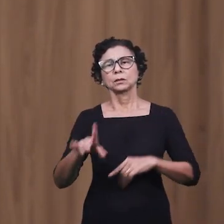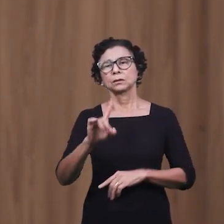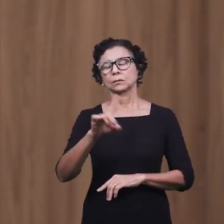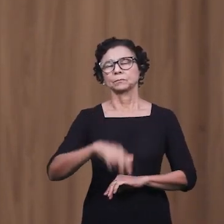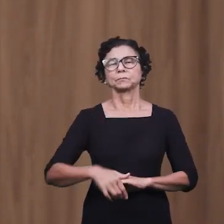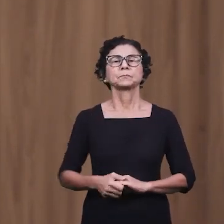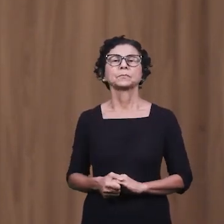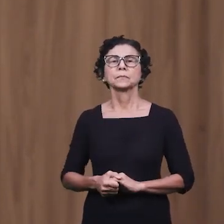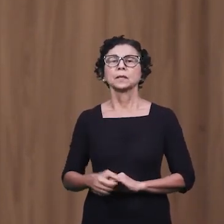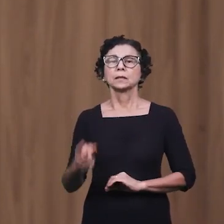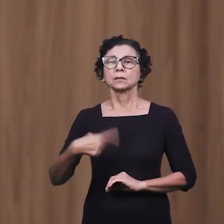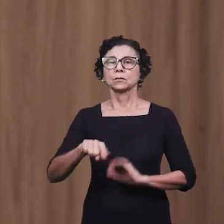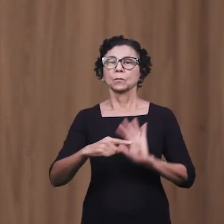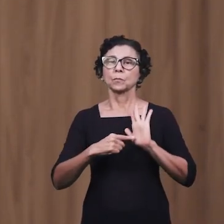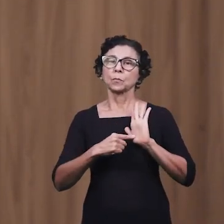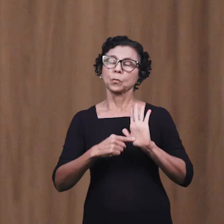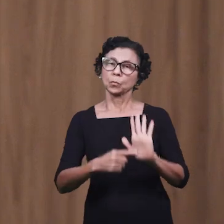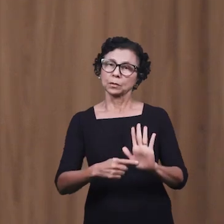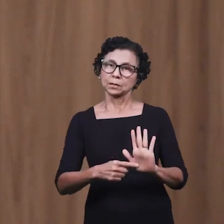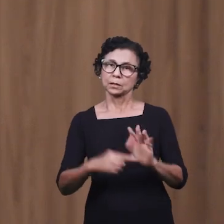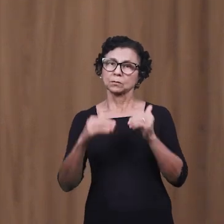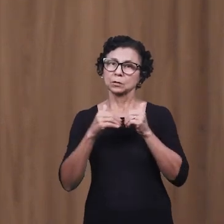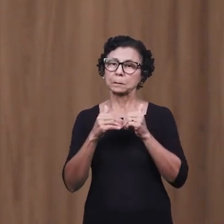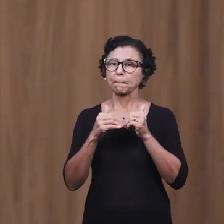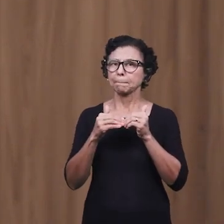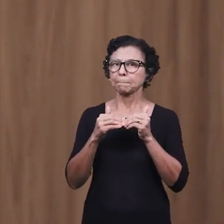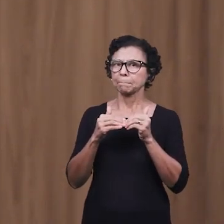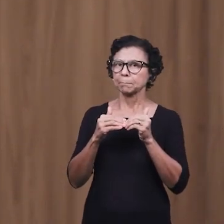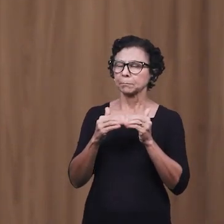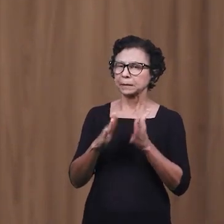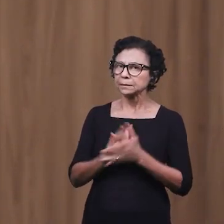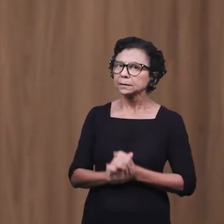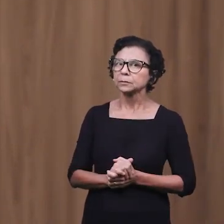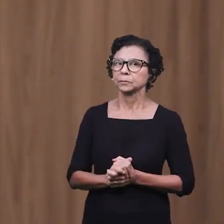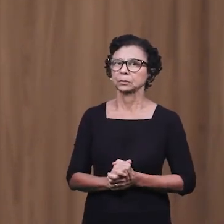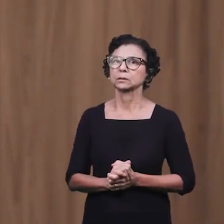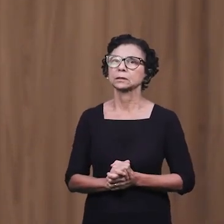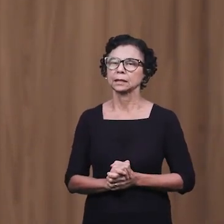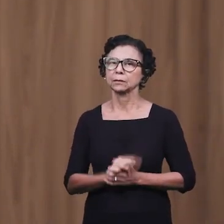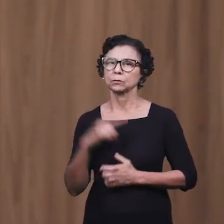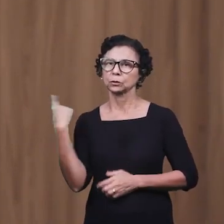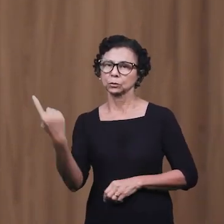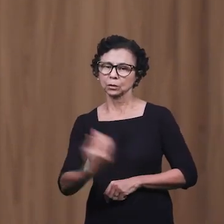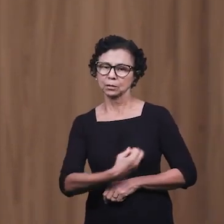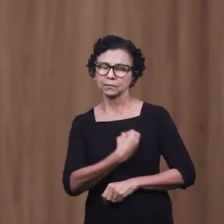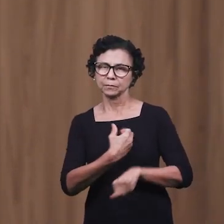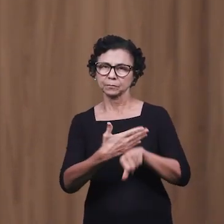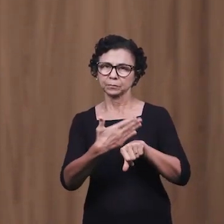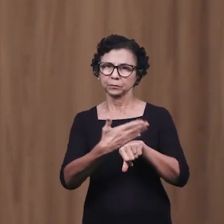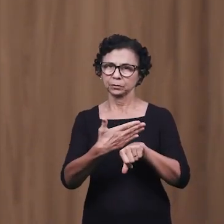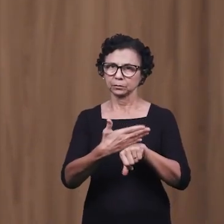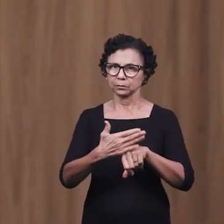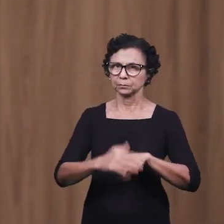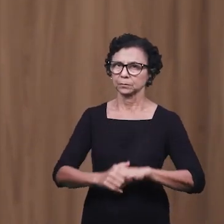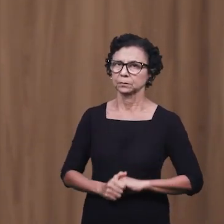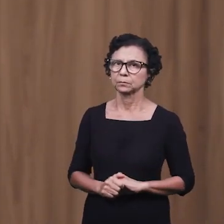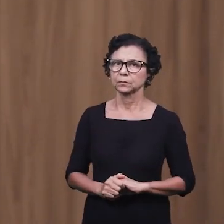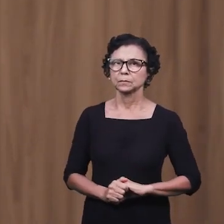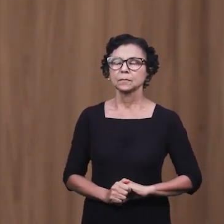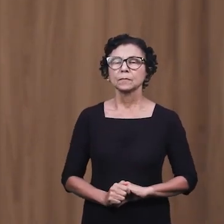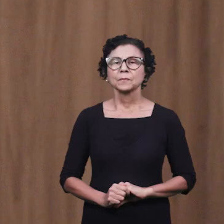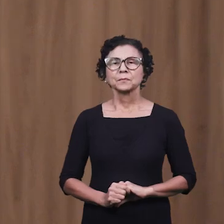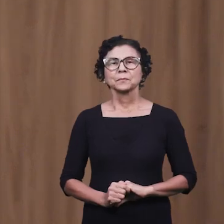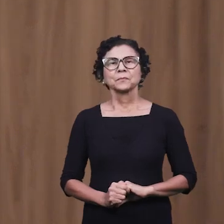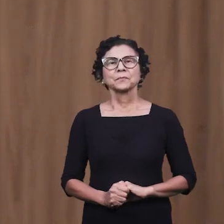mostrando os nossos princípios, onde estamos sem ofender qualquer pessoa. Mas aqui, qual será